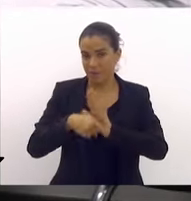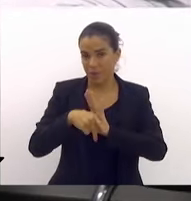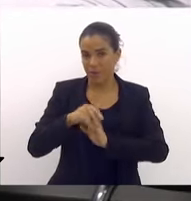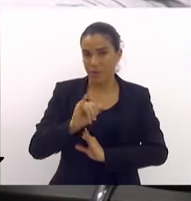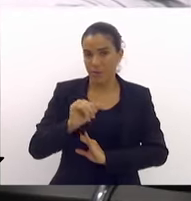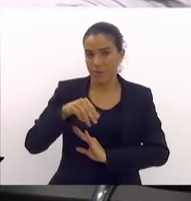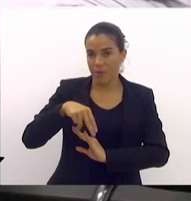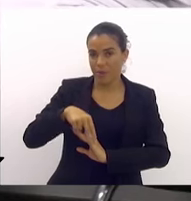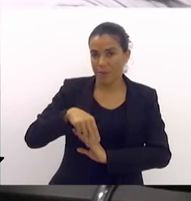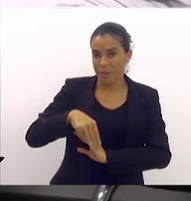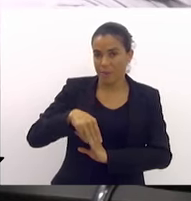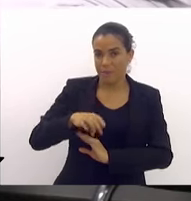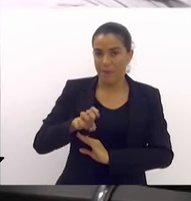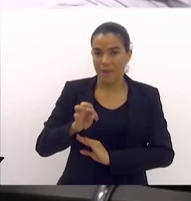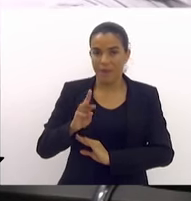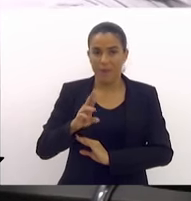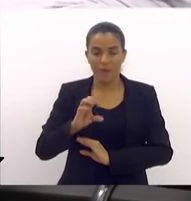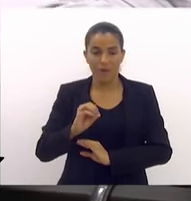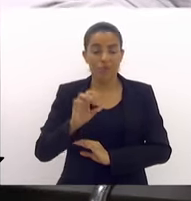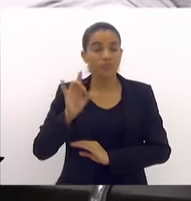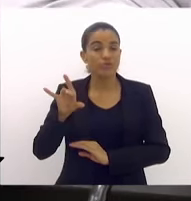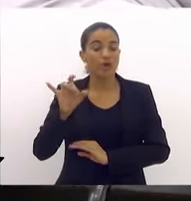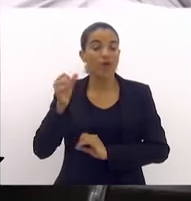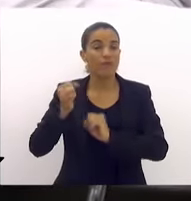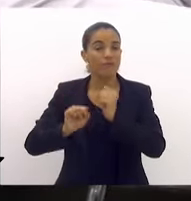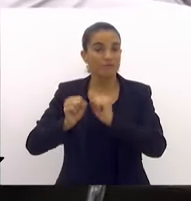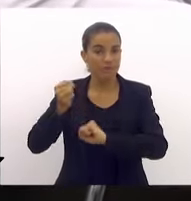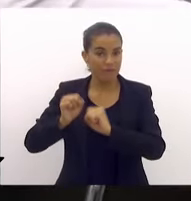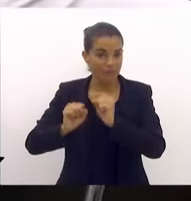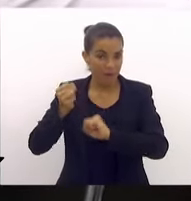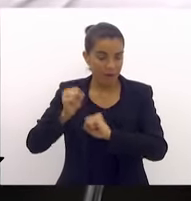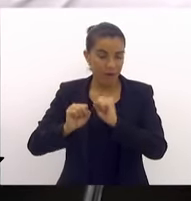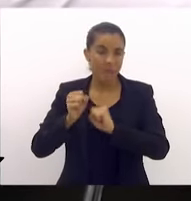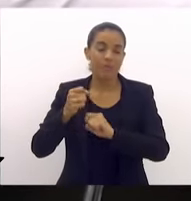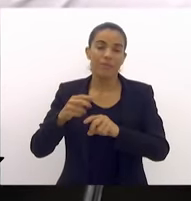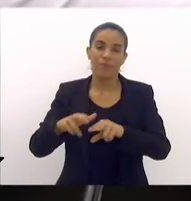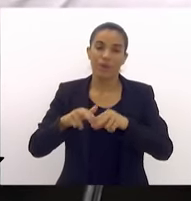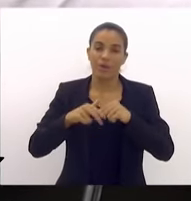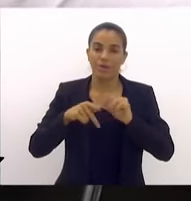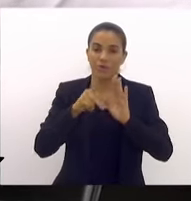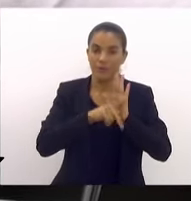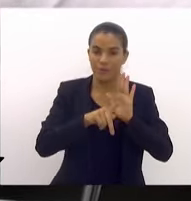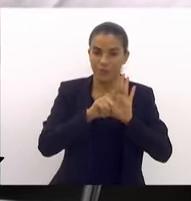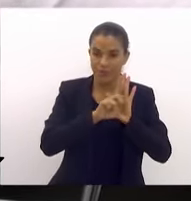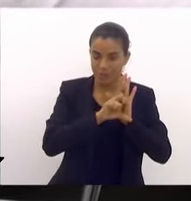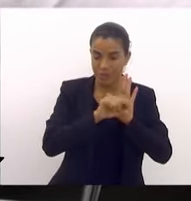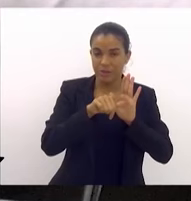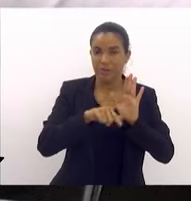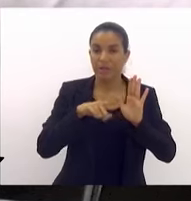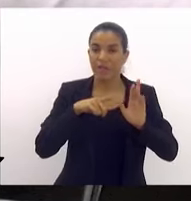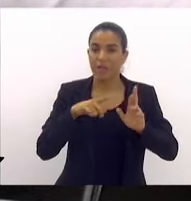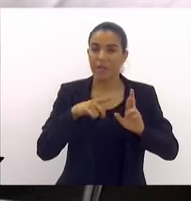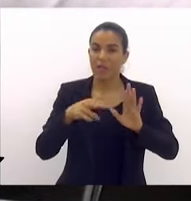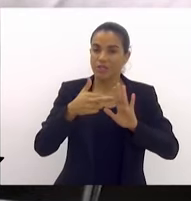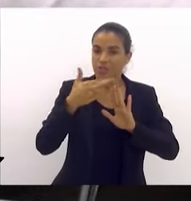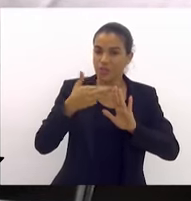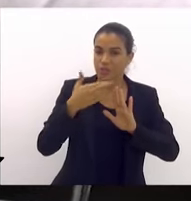Há outro tipo de referência dos fabricantes que, como o projeto já faz menção às resoluções do